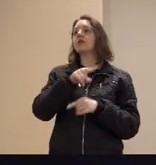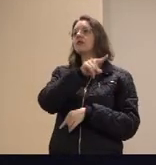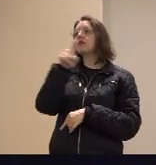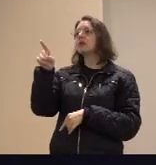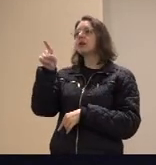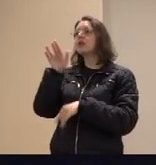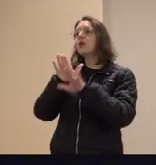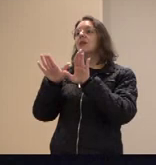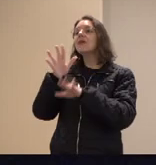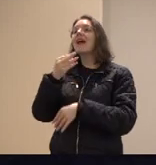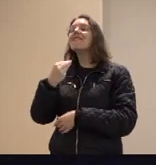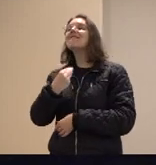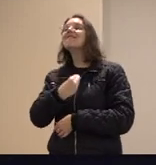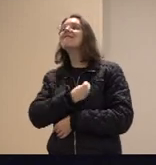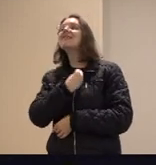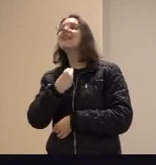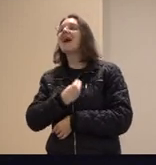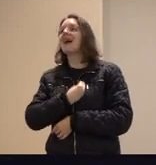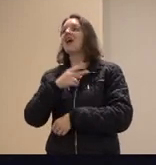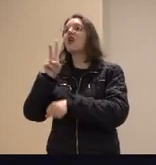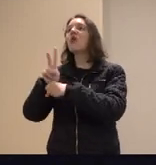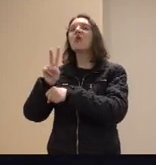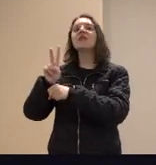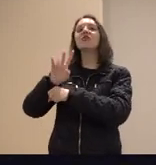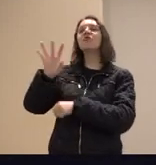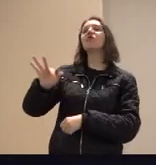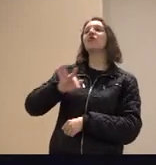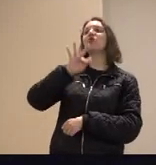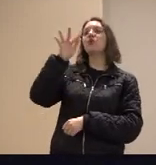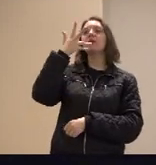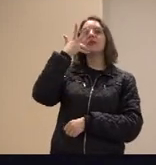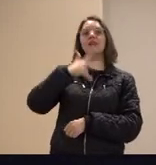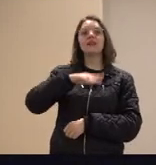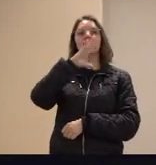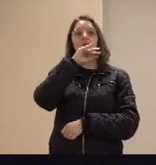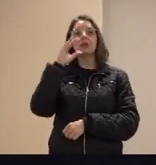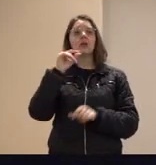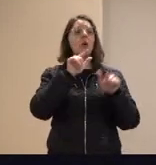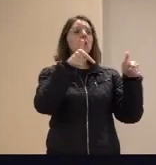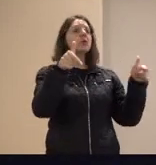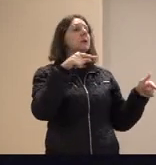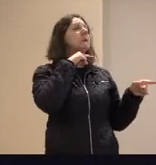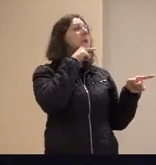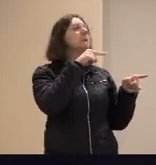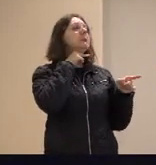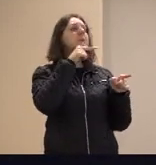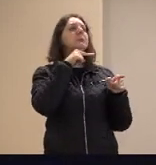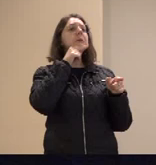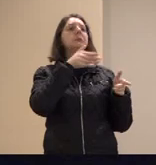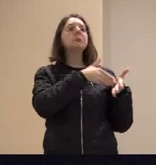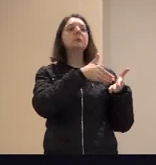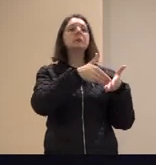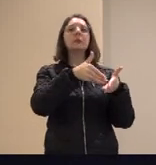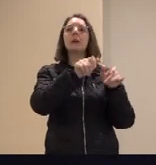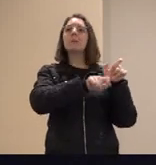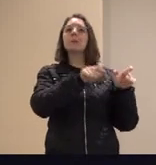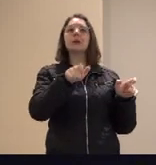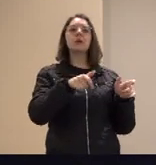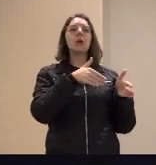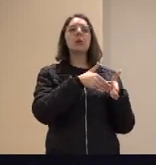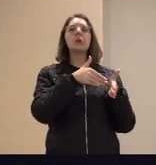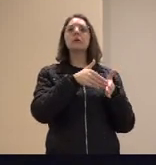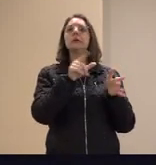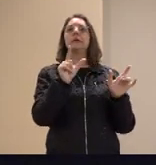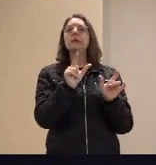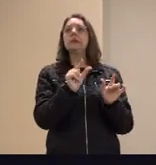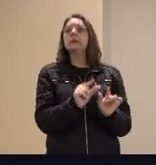futuro, né, dessas crianças e adolescentes que não têm mais a quem recorrer, ou tem muito poucas pessoas a quem recorrer. Então,